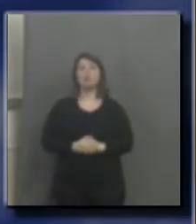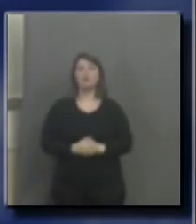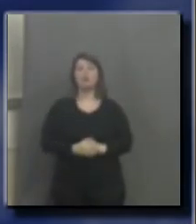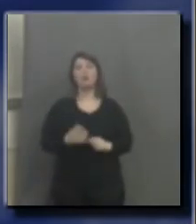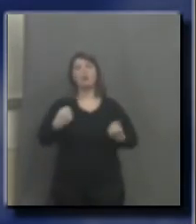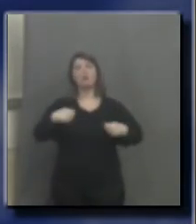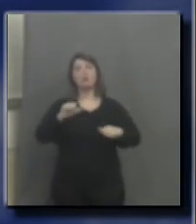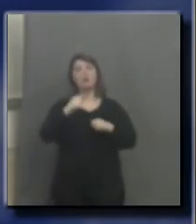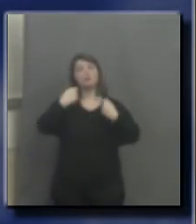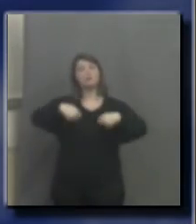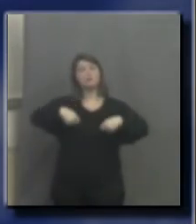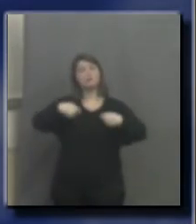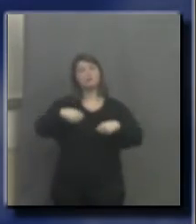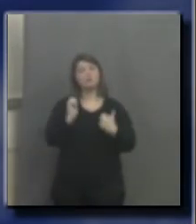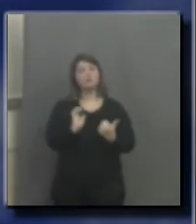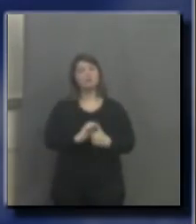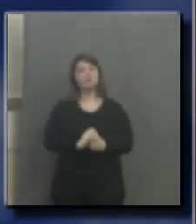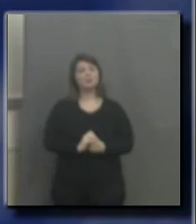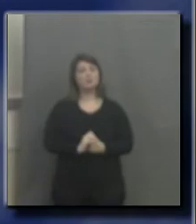que precisa ser